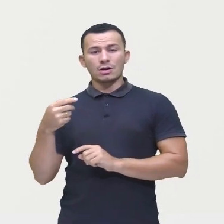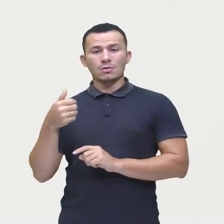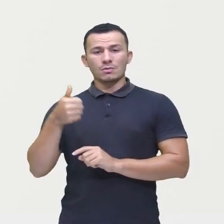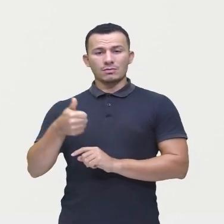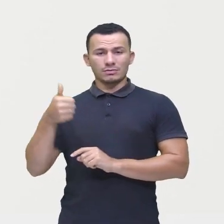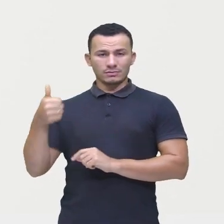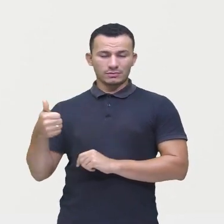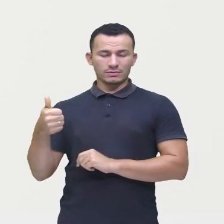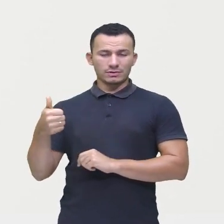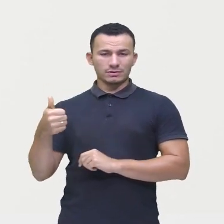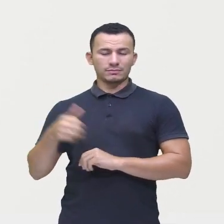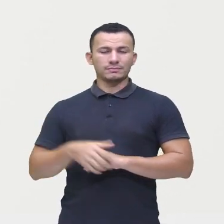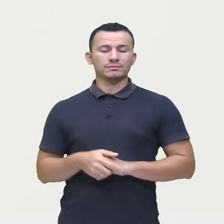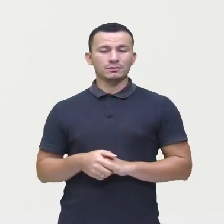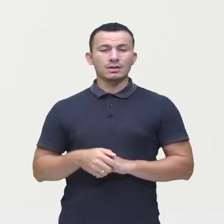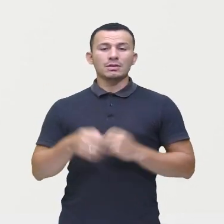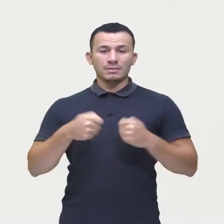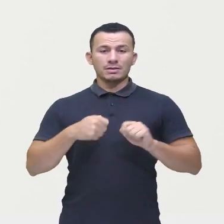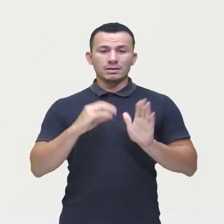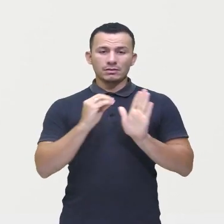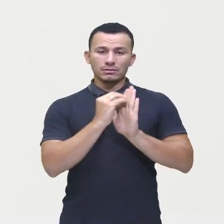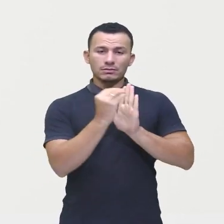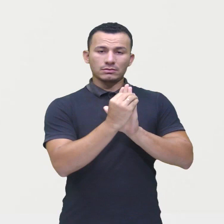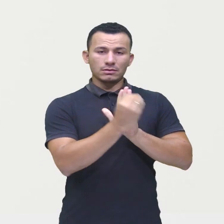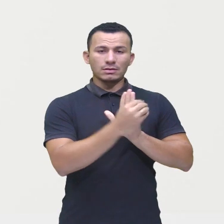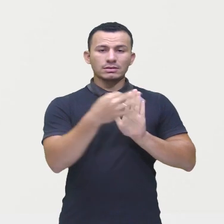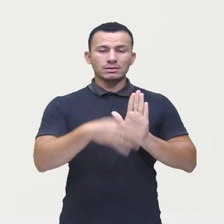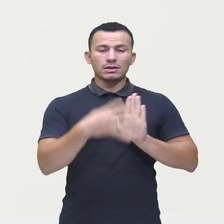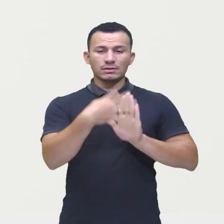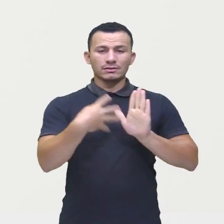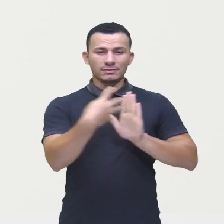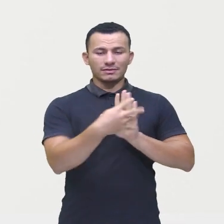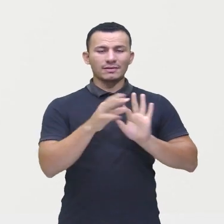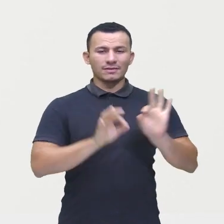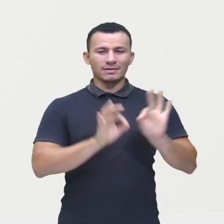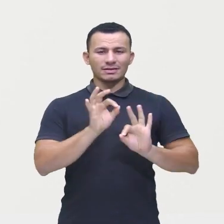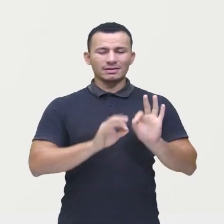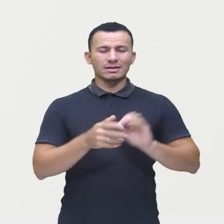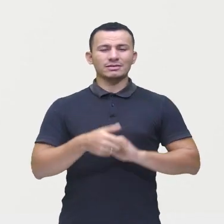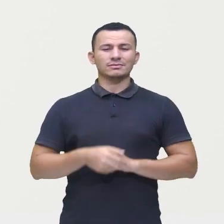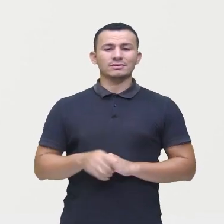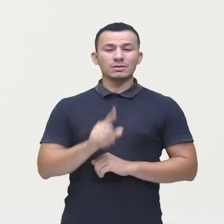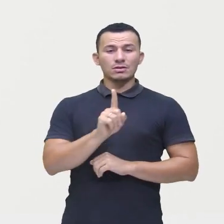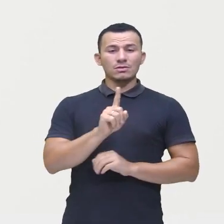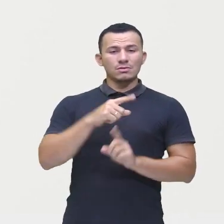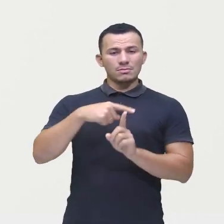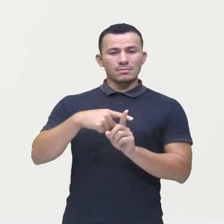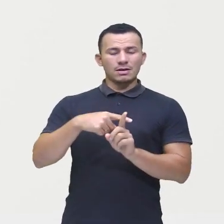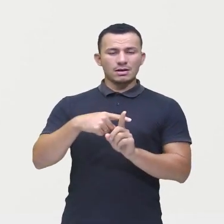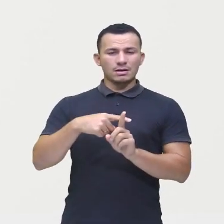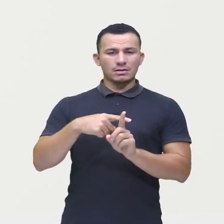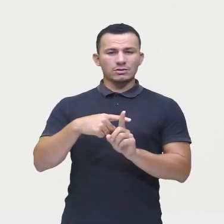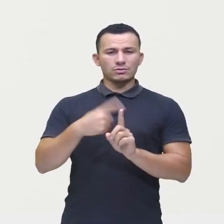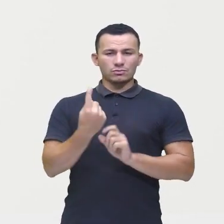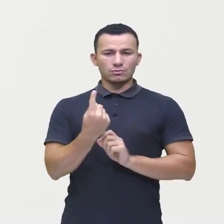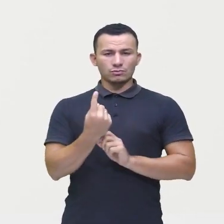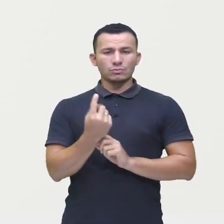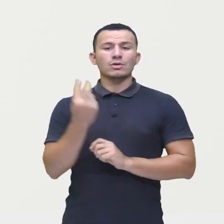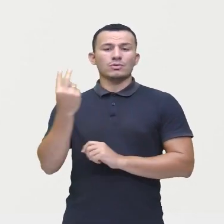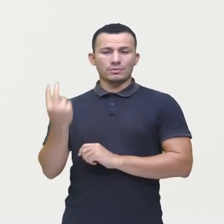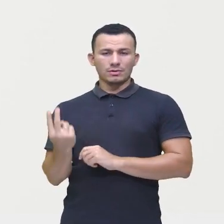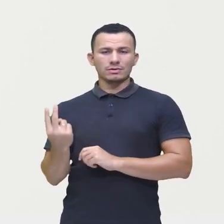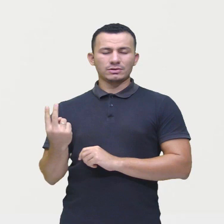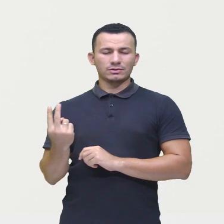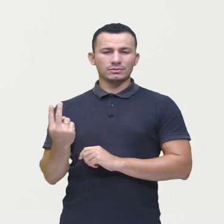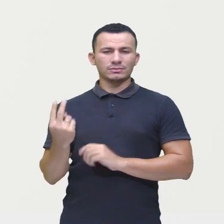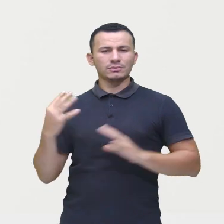ficar aqui nas dezenas e o outro 1 vai subir. E 1 mais 1 é igual a quanto? 2. Muito bem. Deu um total de